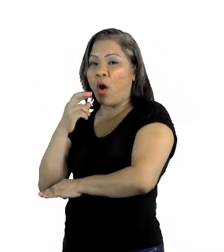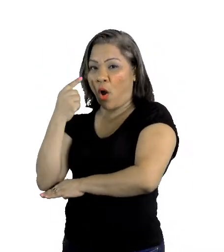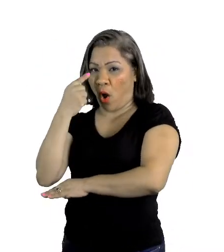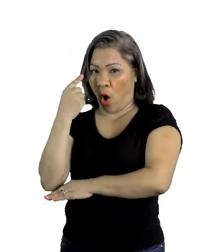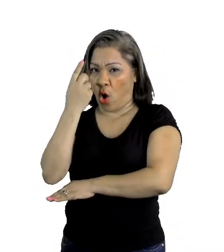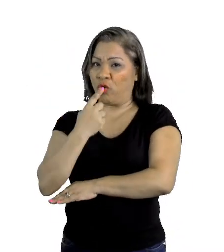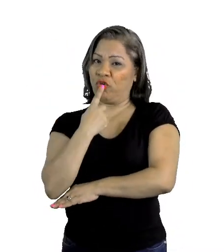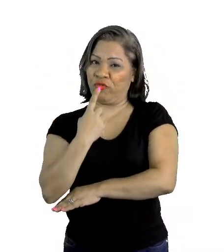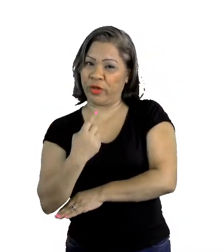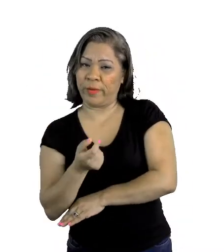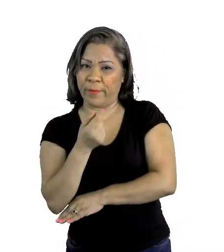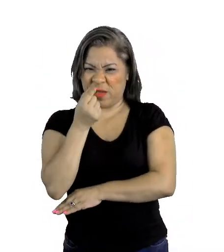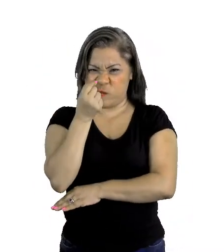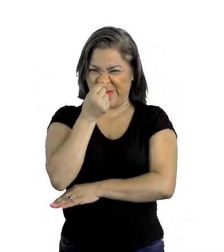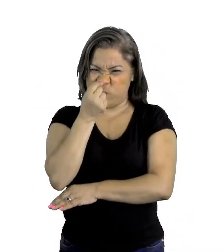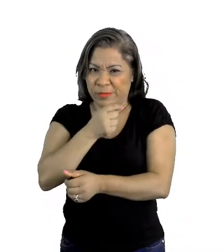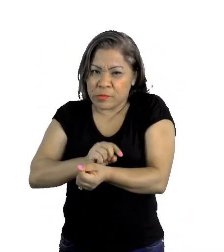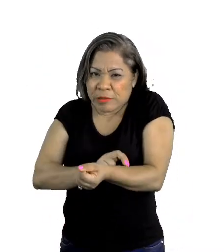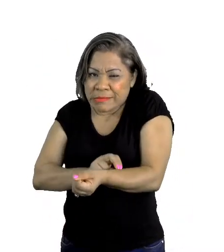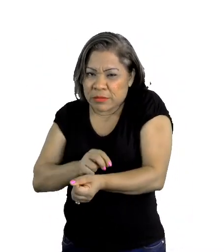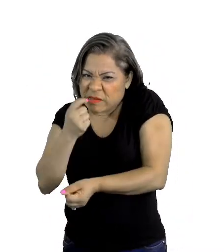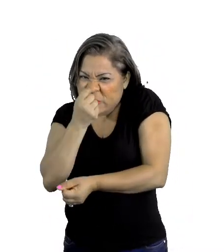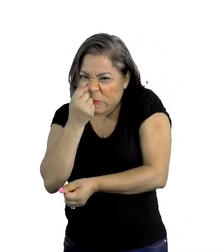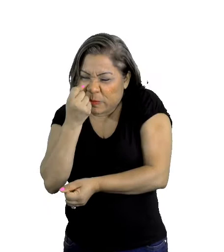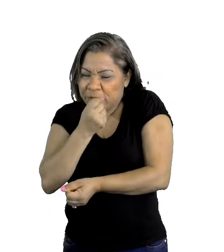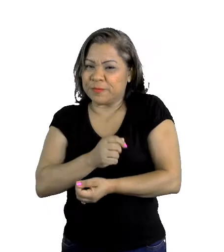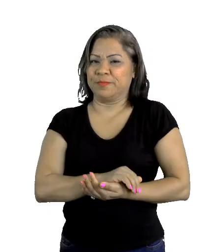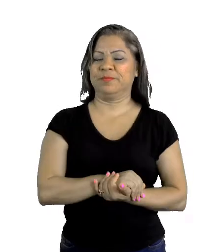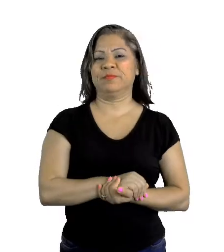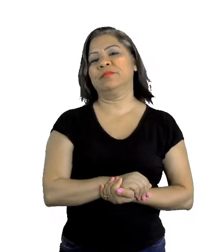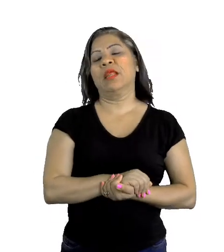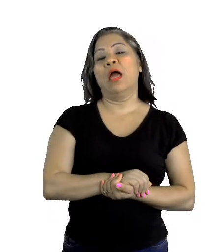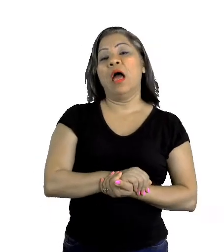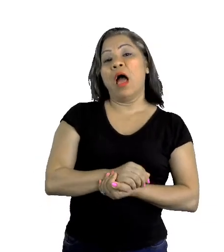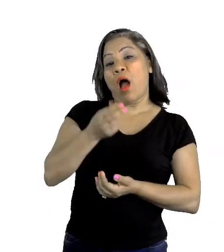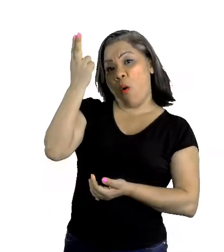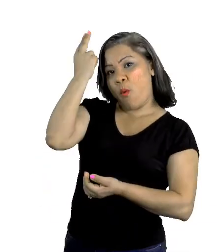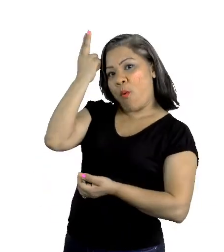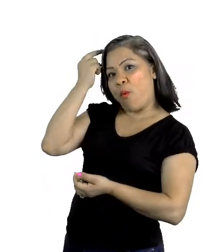focinho nervoso, sempre tremelicando. O coelho